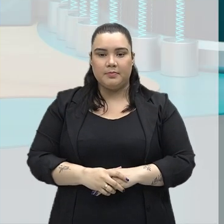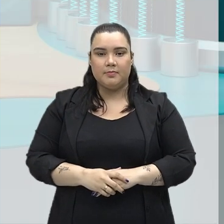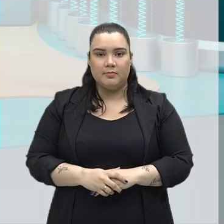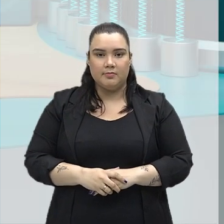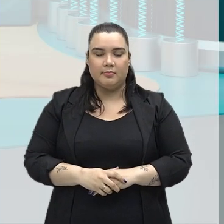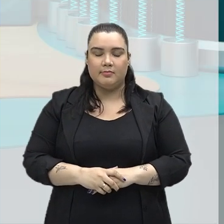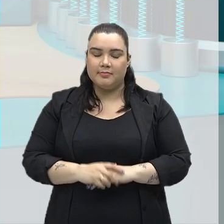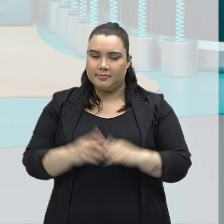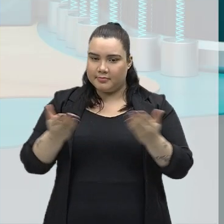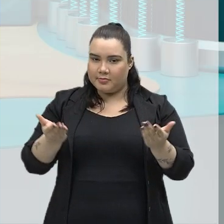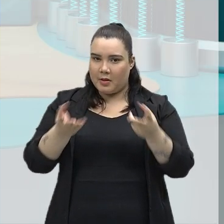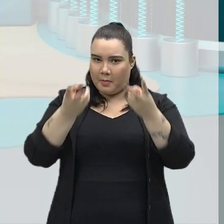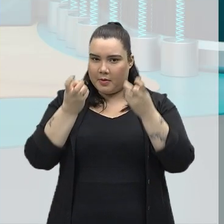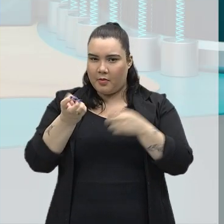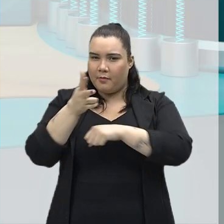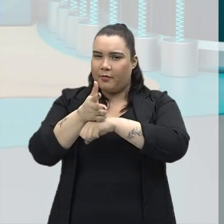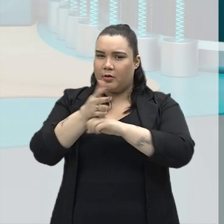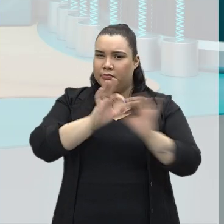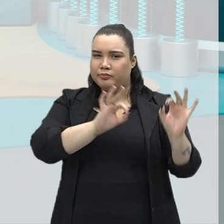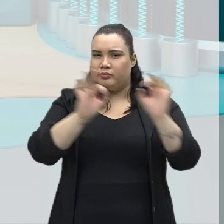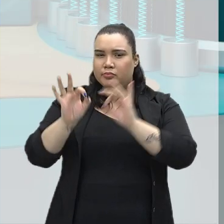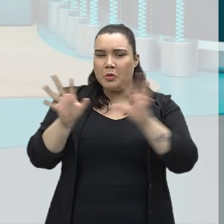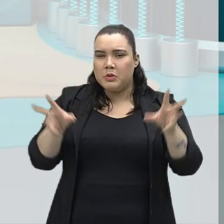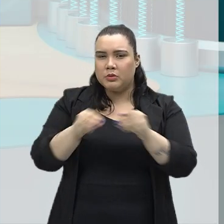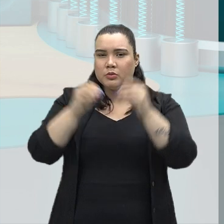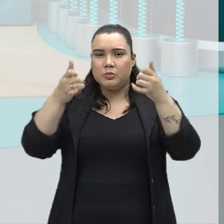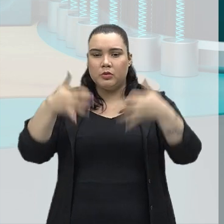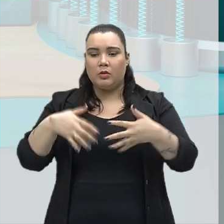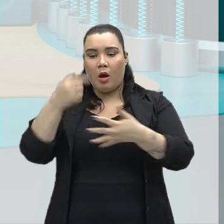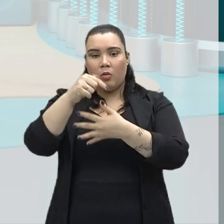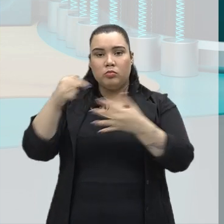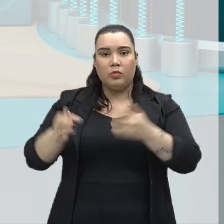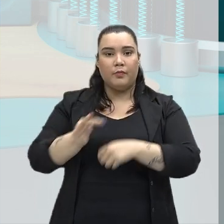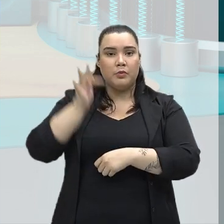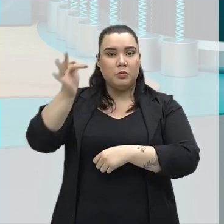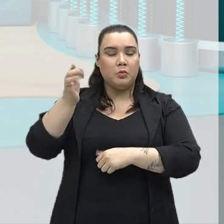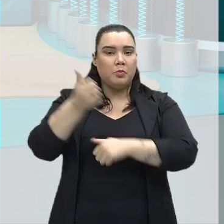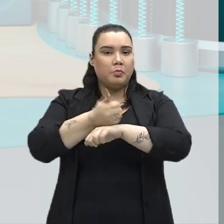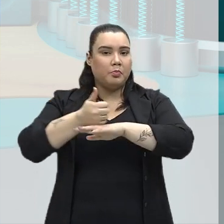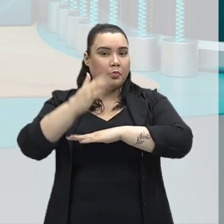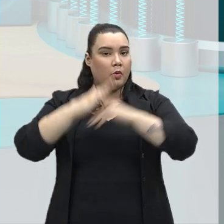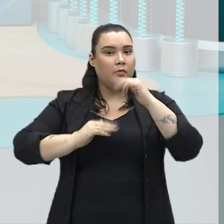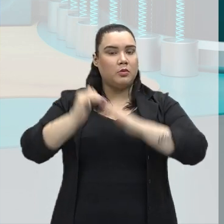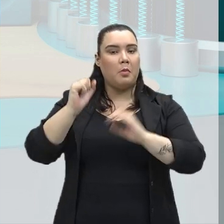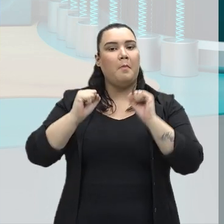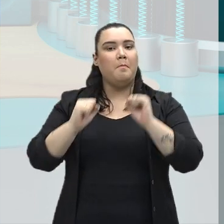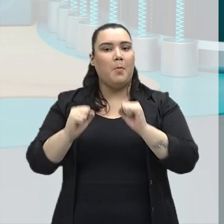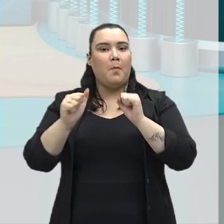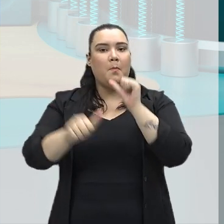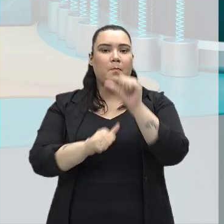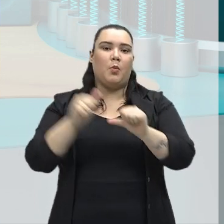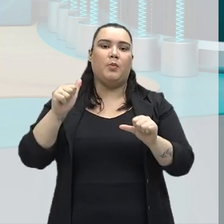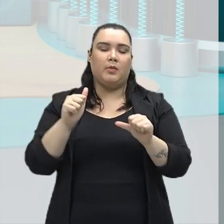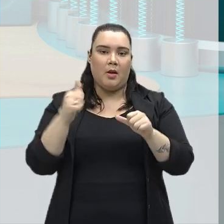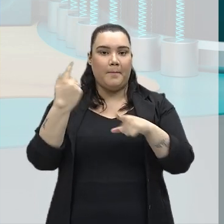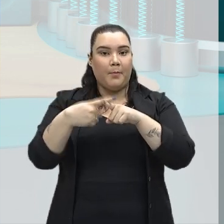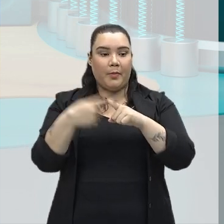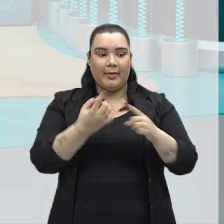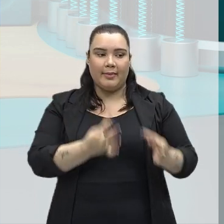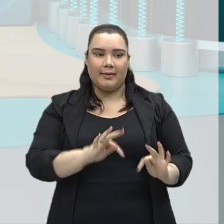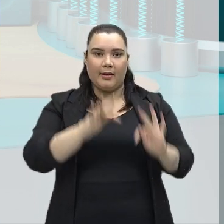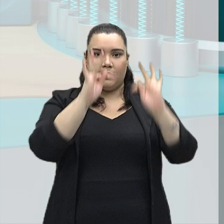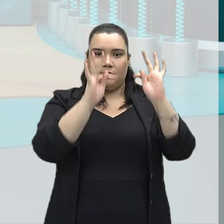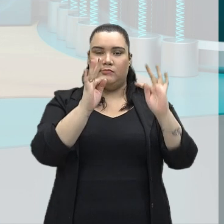aí, eu deixei um pequeno vídeo com algumas profissões que possivelmente irão desaparecer com o avanço